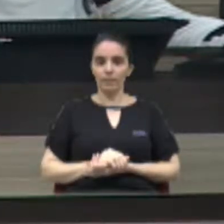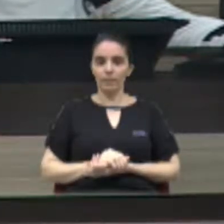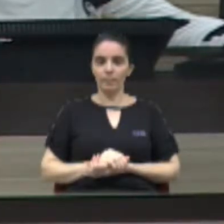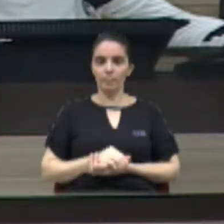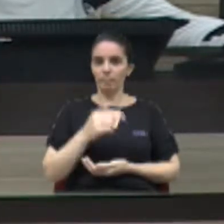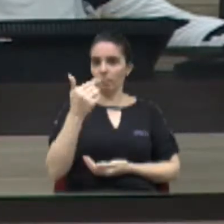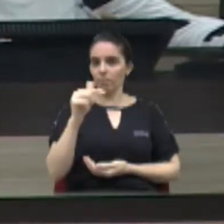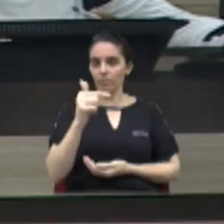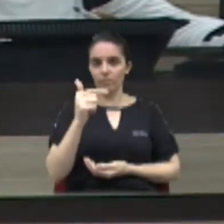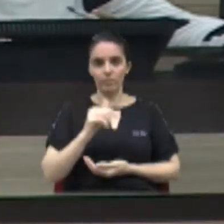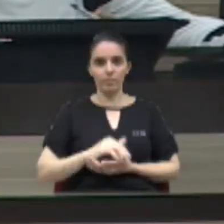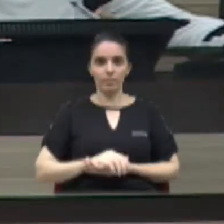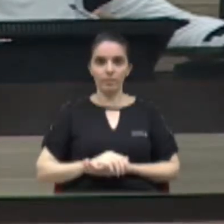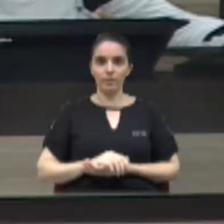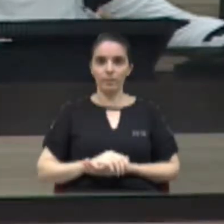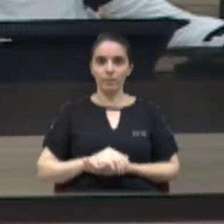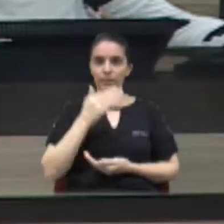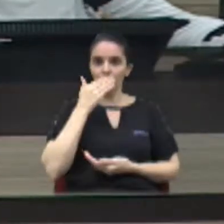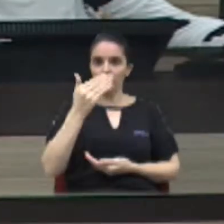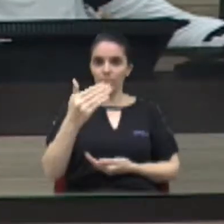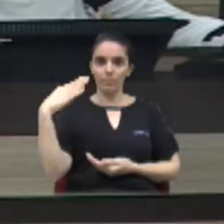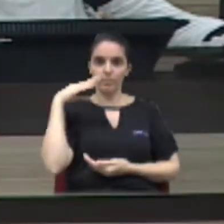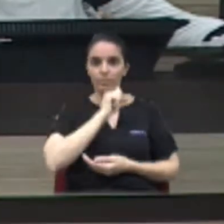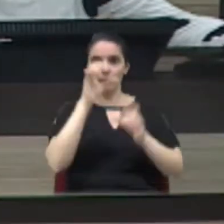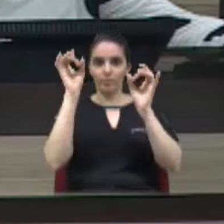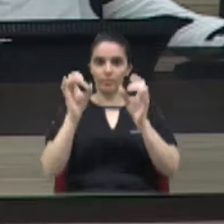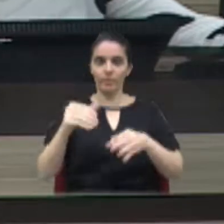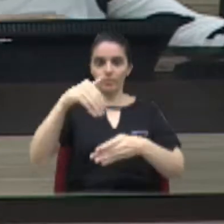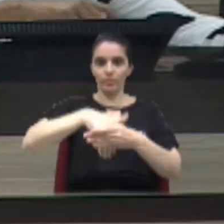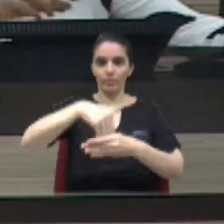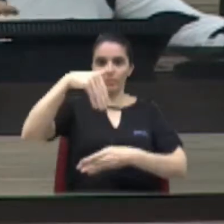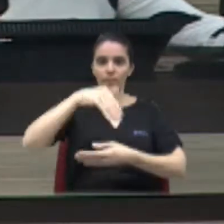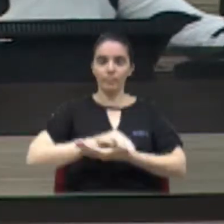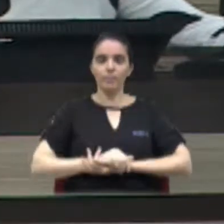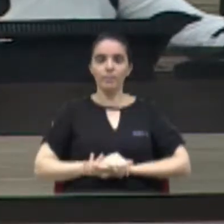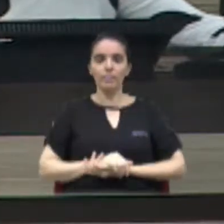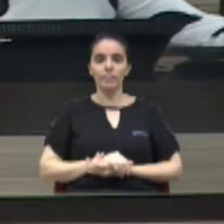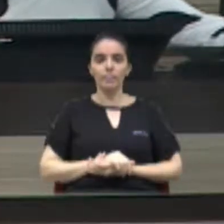Não havendo requerimento de urgência especial, ele vai à votação.